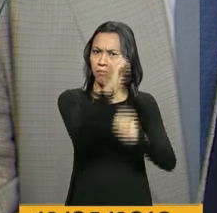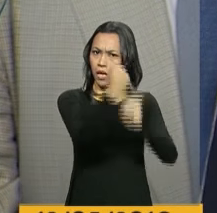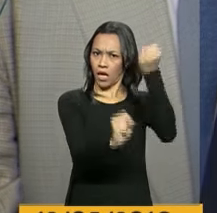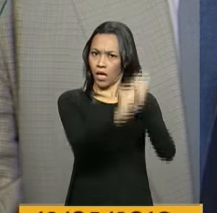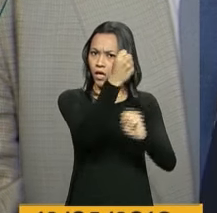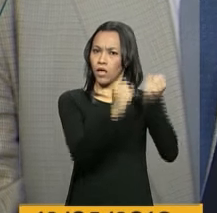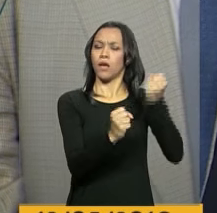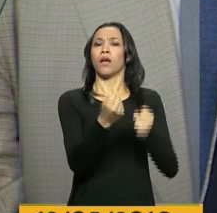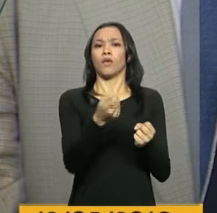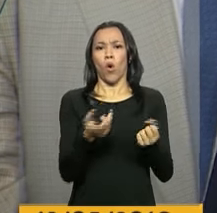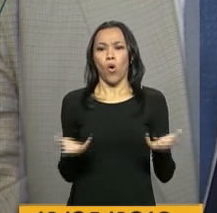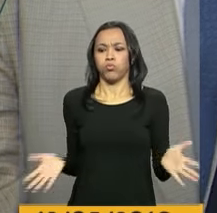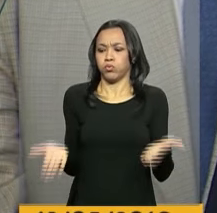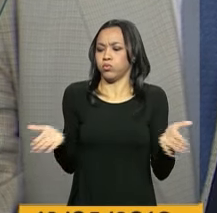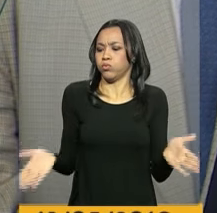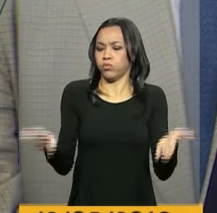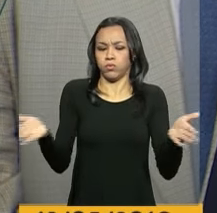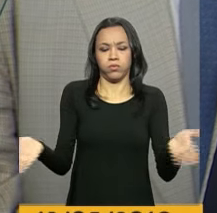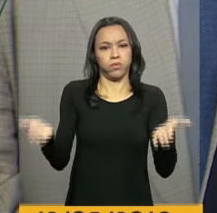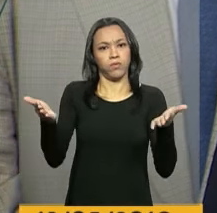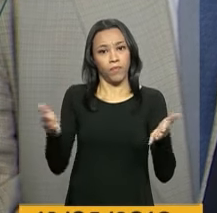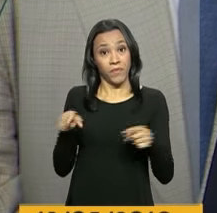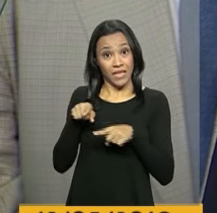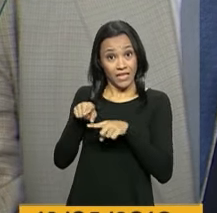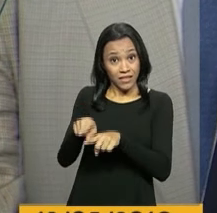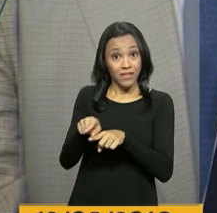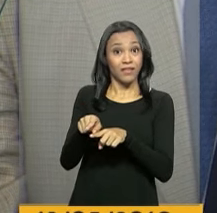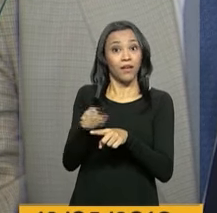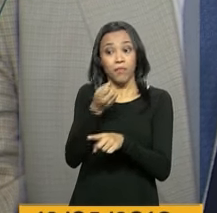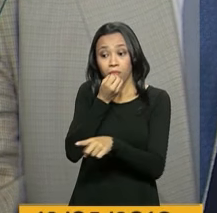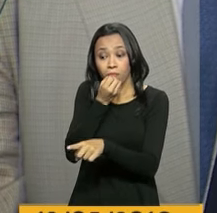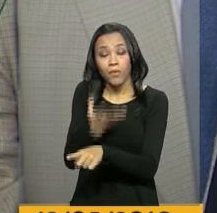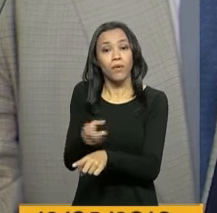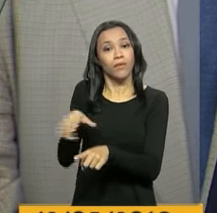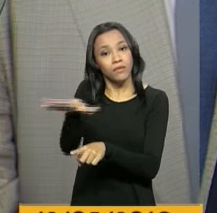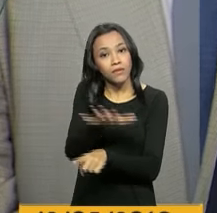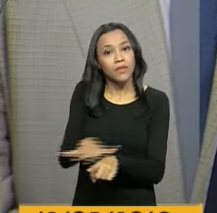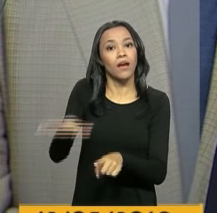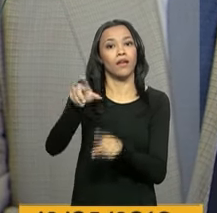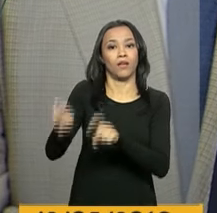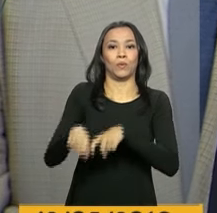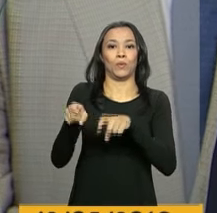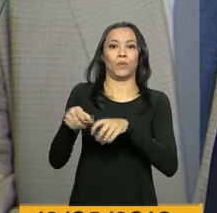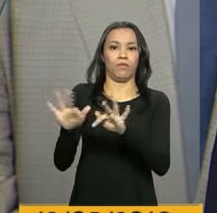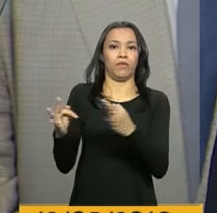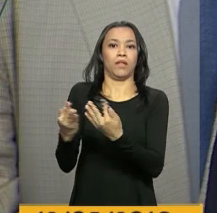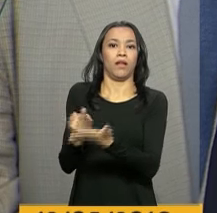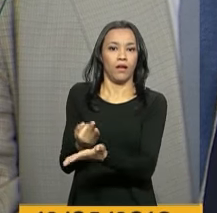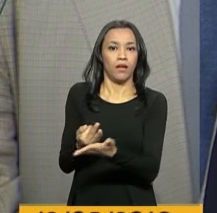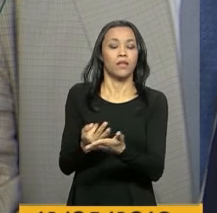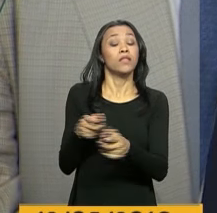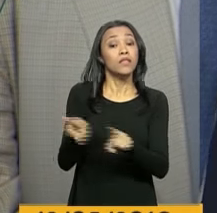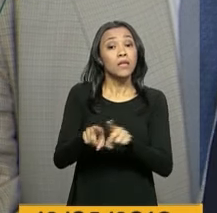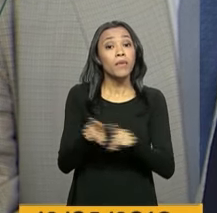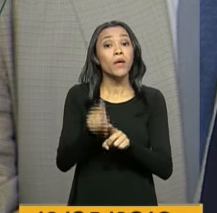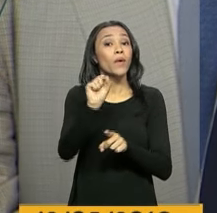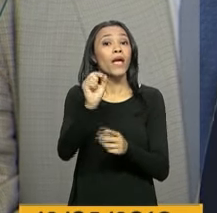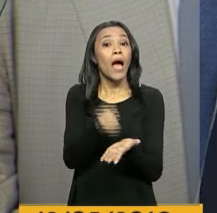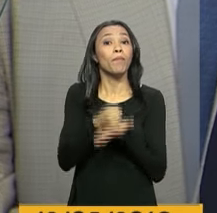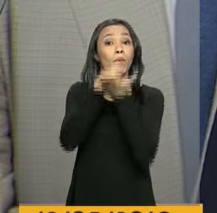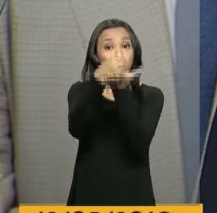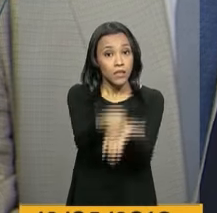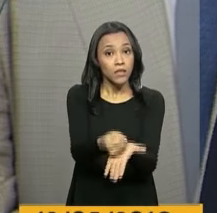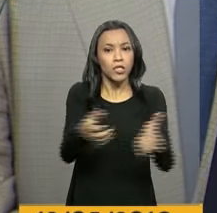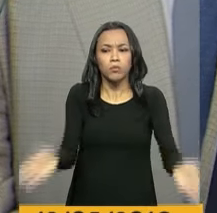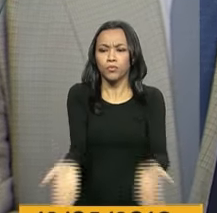familiar, que é quase um micro empreendimento na área da agricultura, especialmente apoiando e